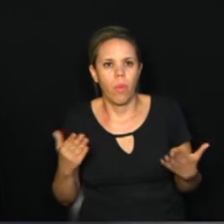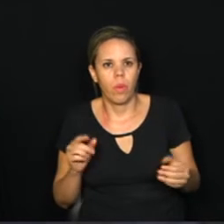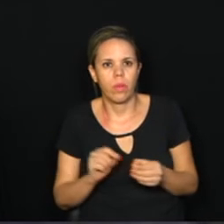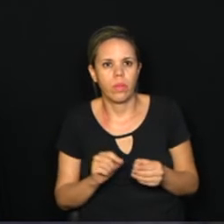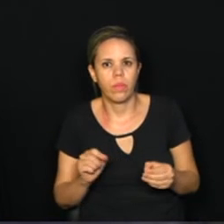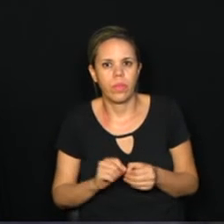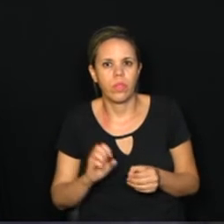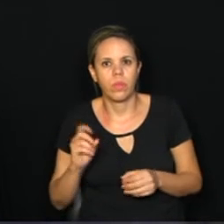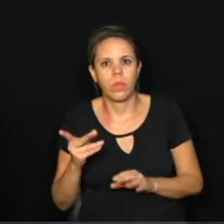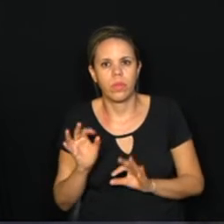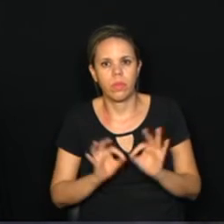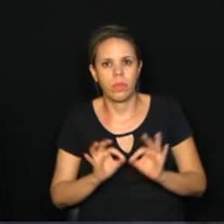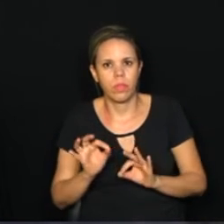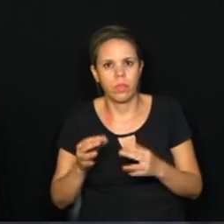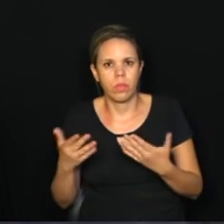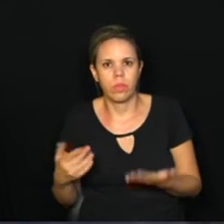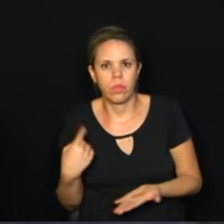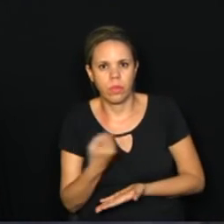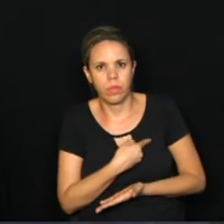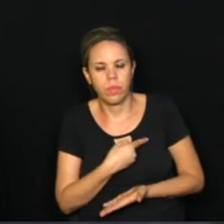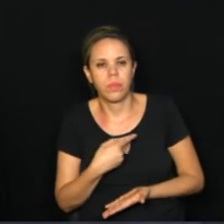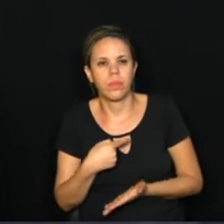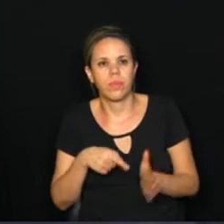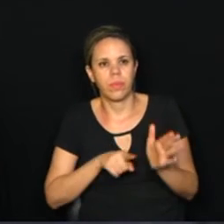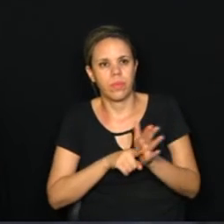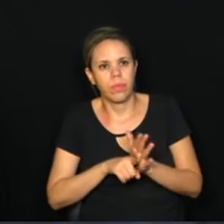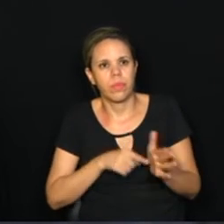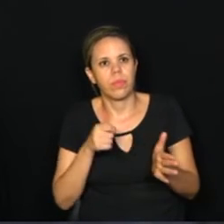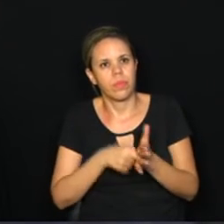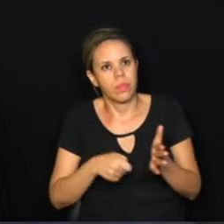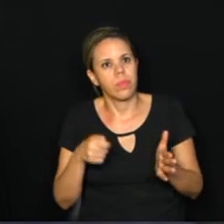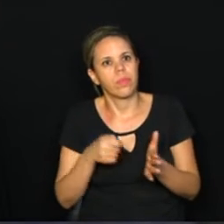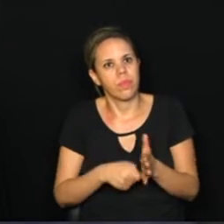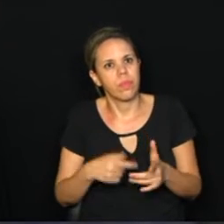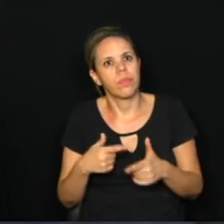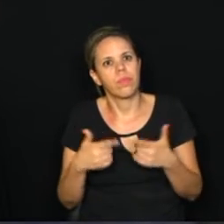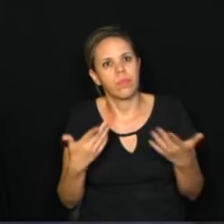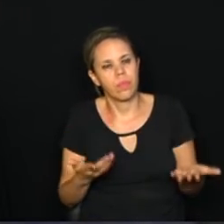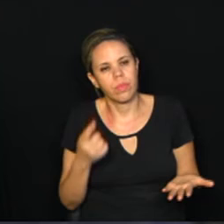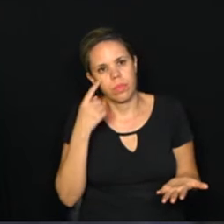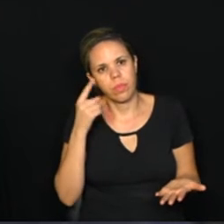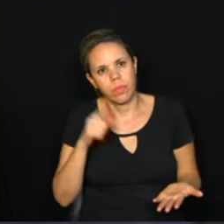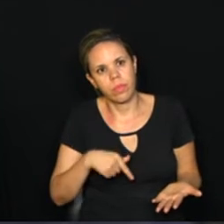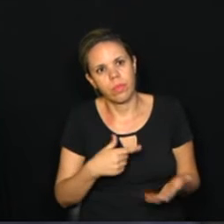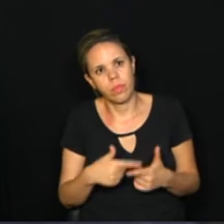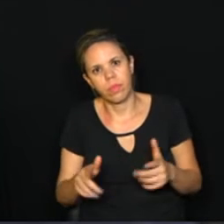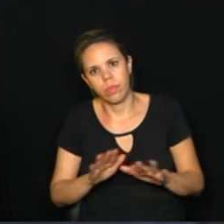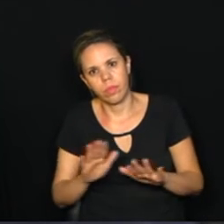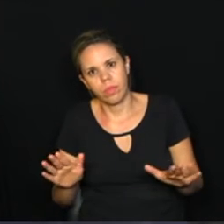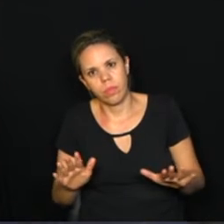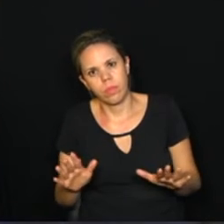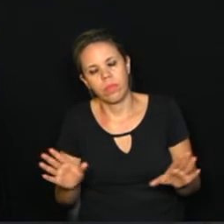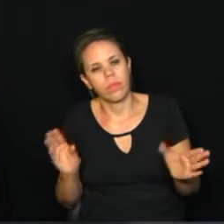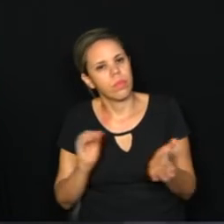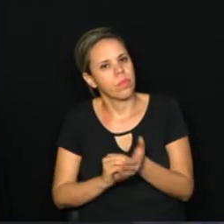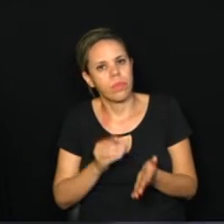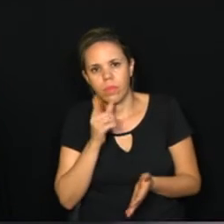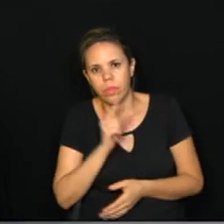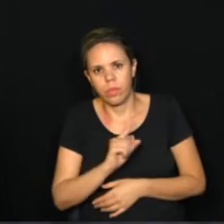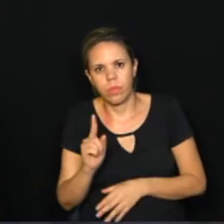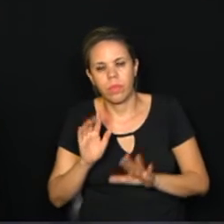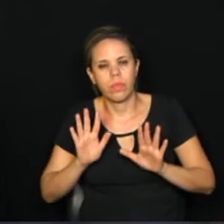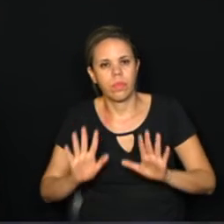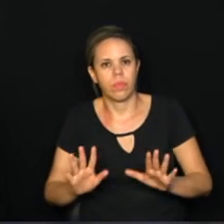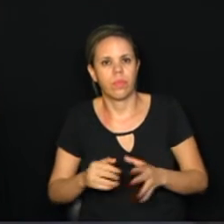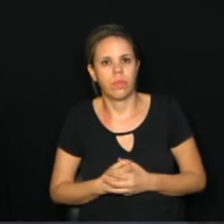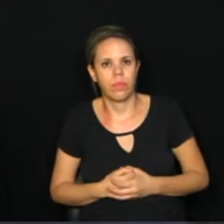ou planejadas para a gente mitigar essa situação e não ter esses racionamentos aí, apesar